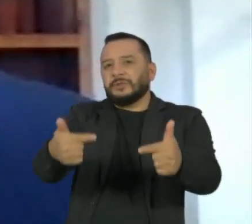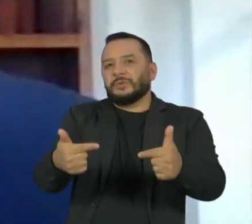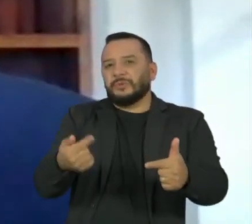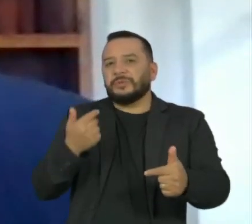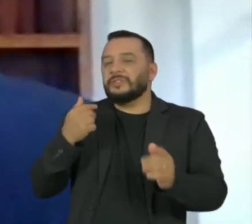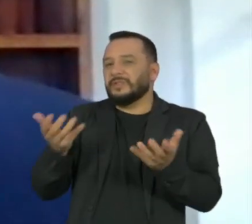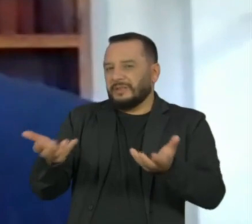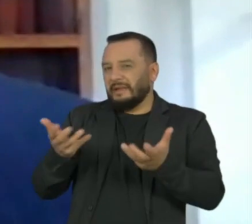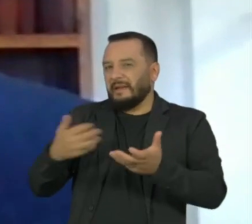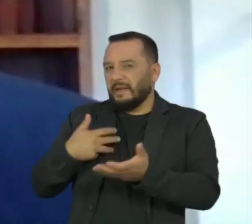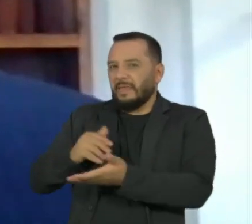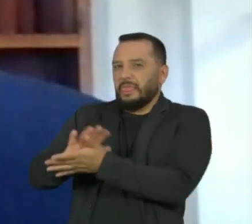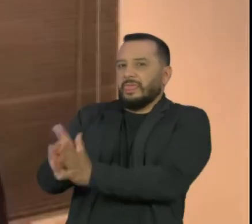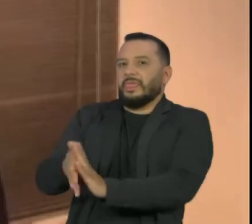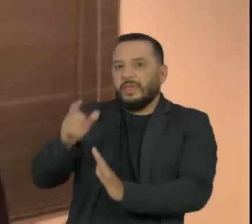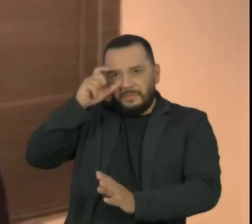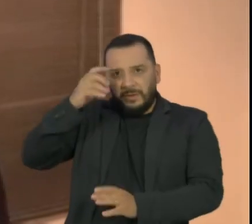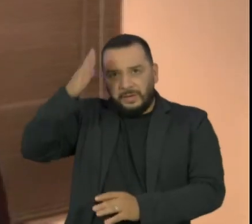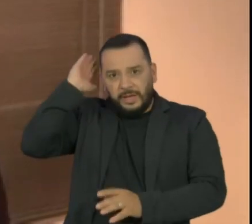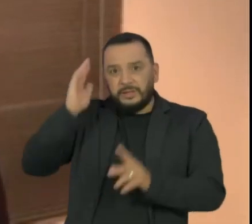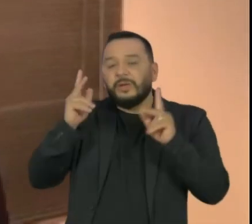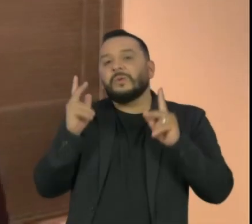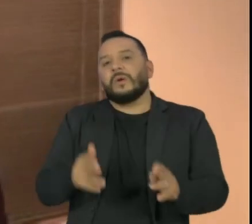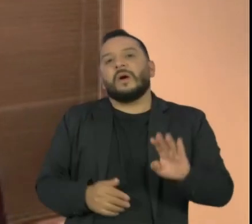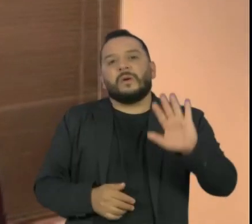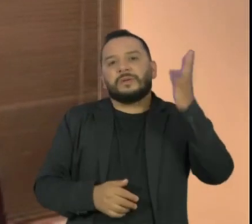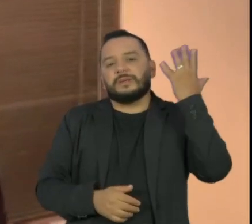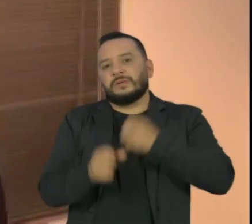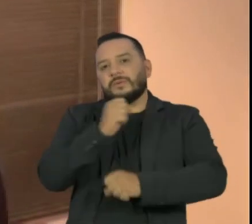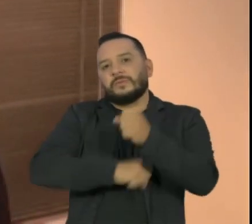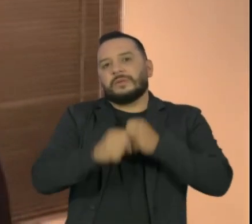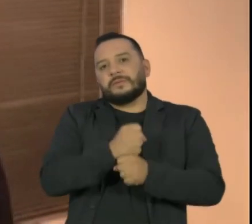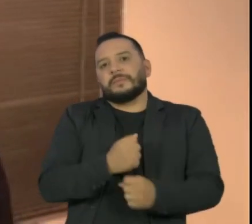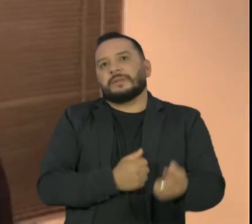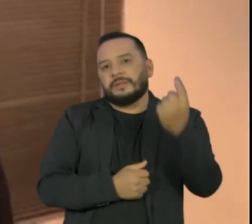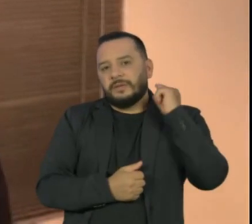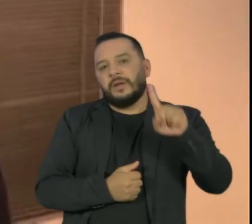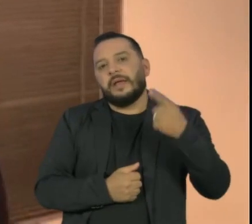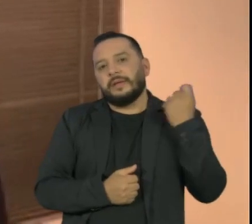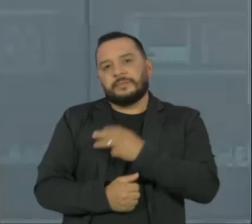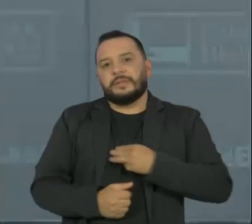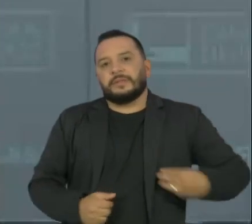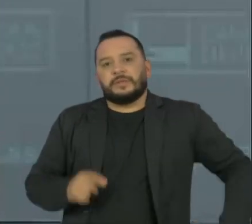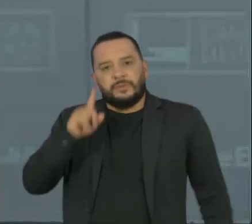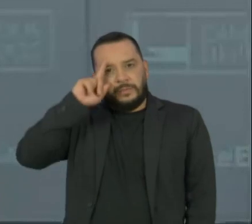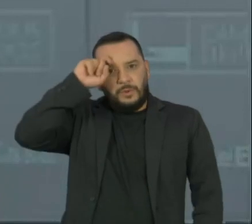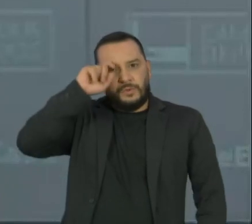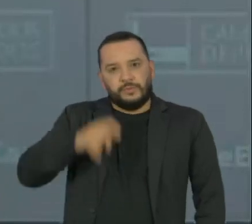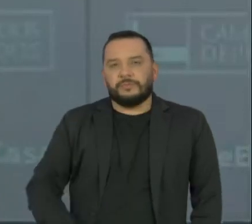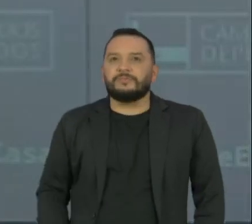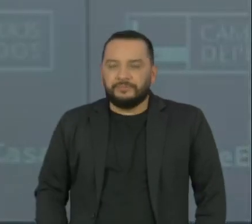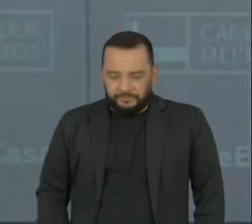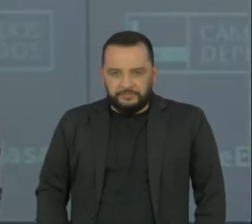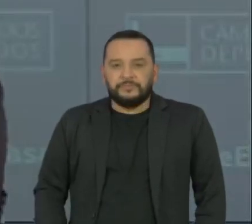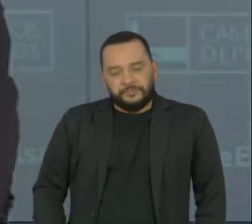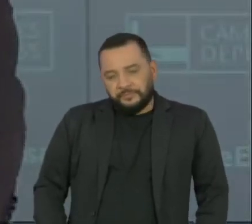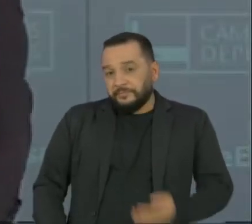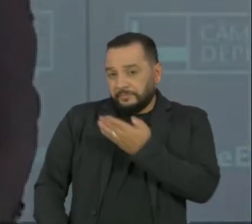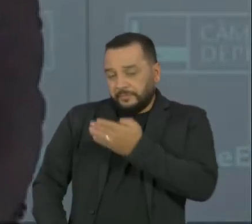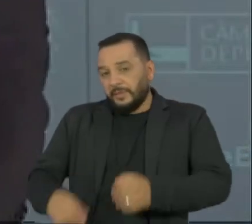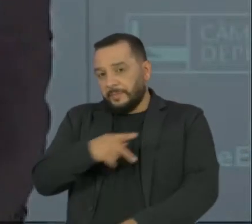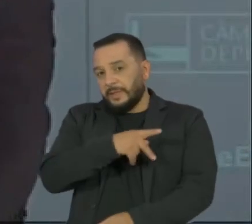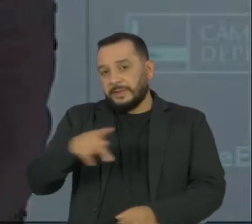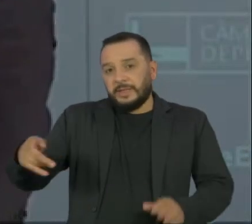Paulo Guedes, como já aconteceu no ano passado com o ex-ministro Sérgio Moro. O presidente da Câmara, Rodrigo